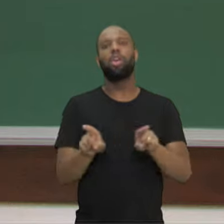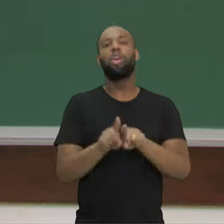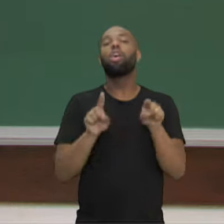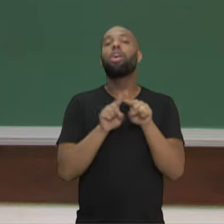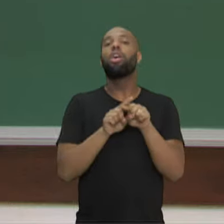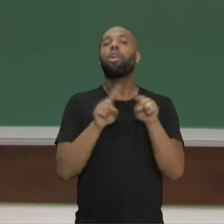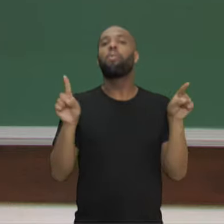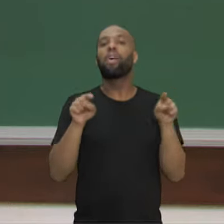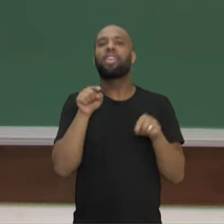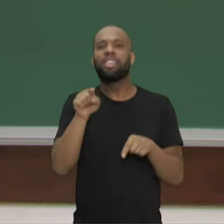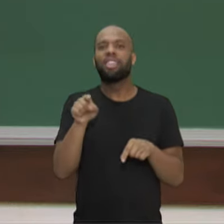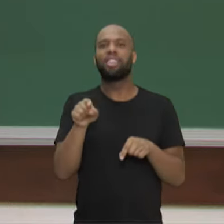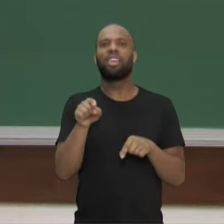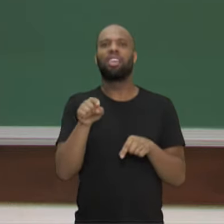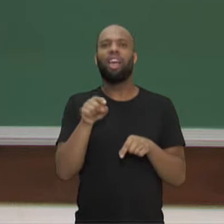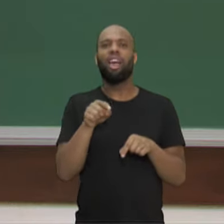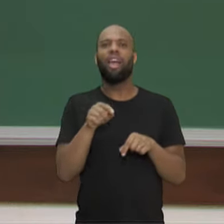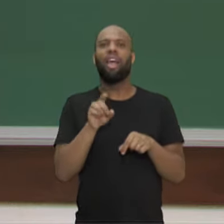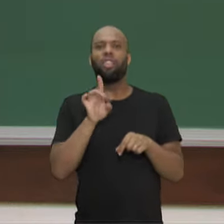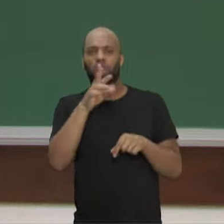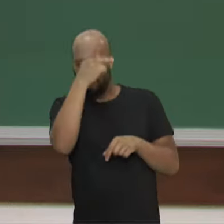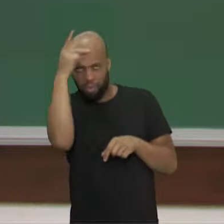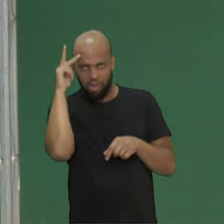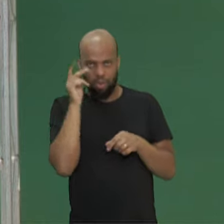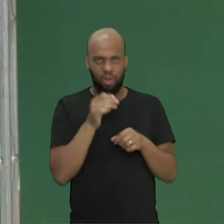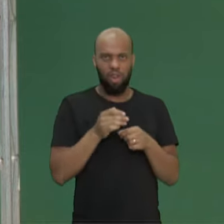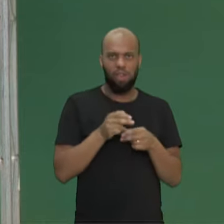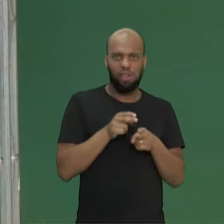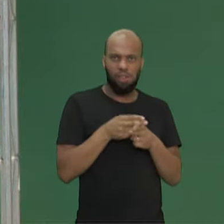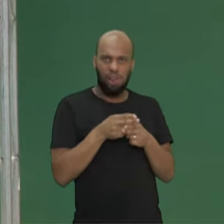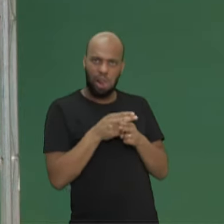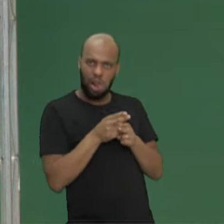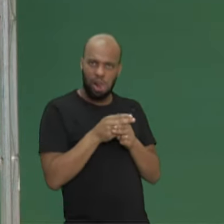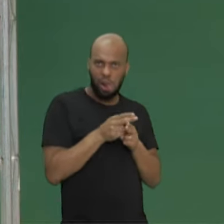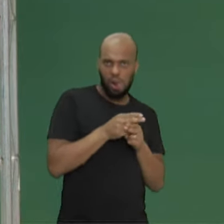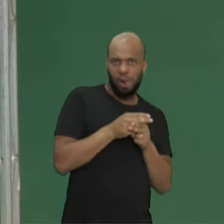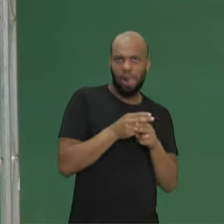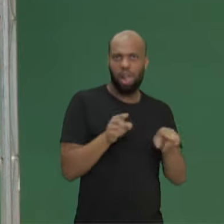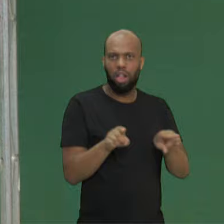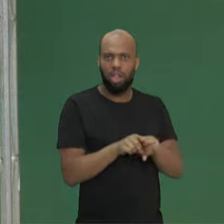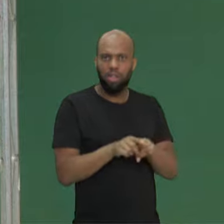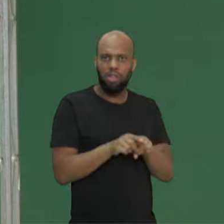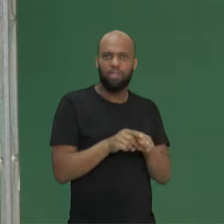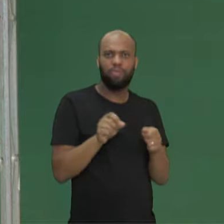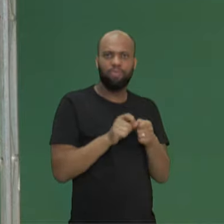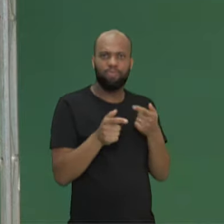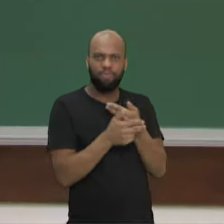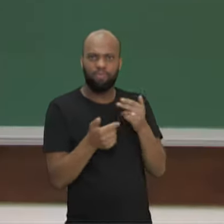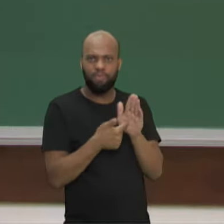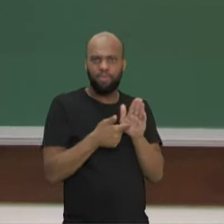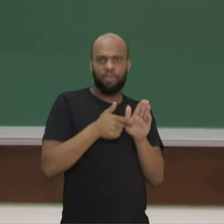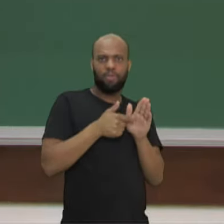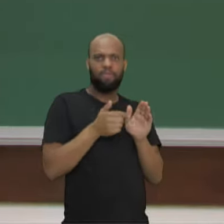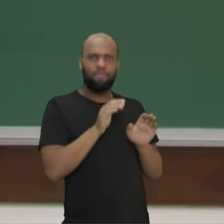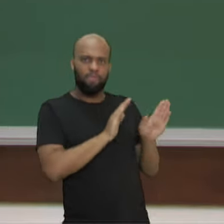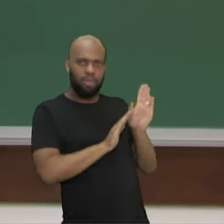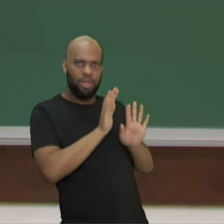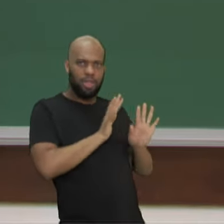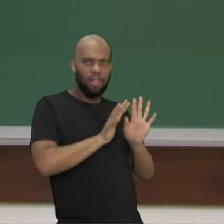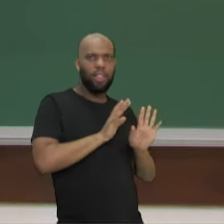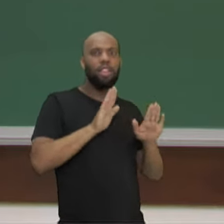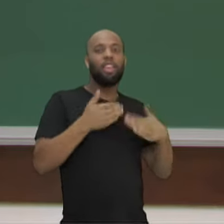todos charlatões, eles são enganadores. E aí o personagem do burguês, feito pelo Gessé Malman, ele vai ser